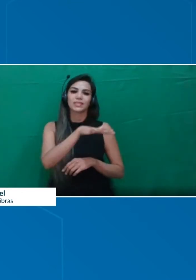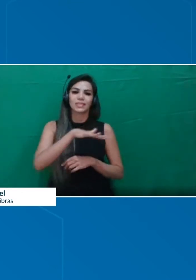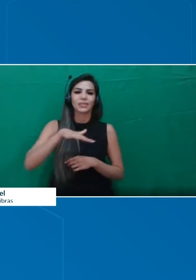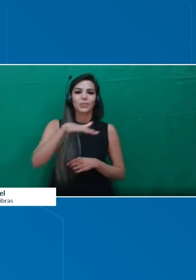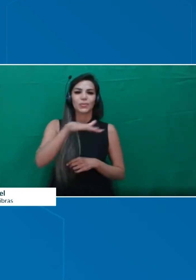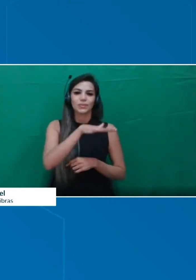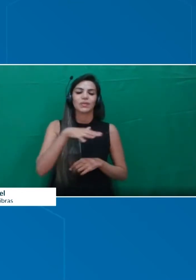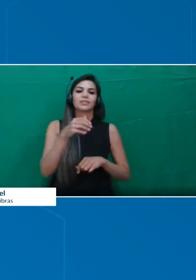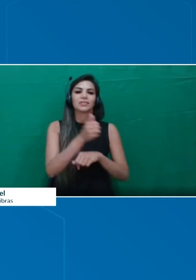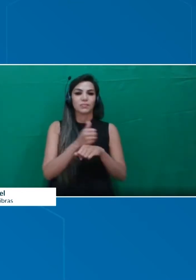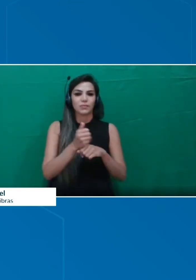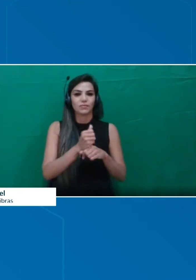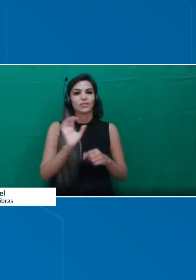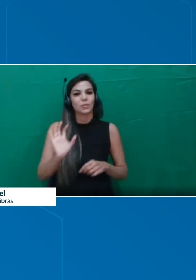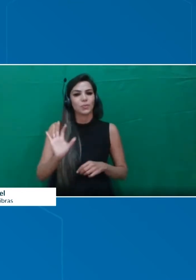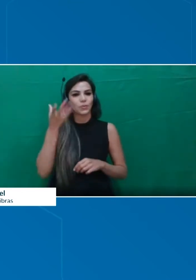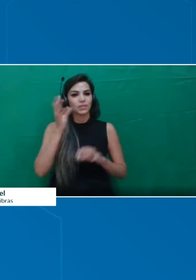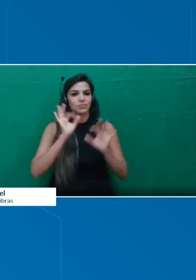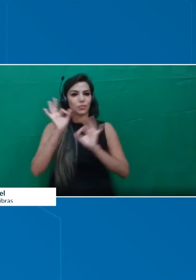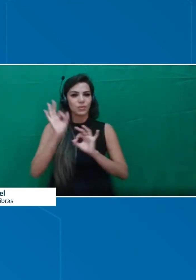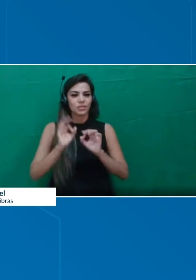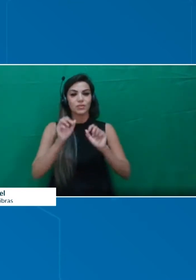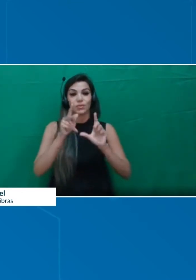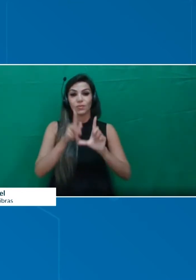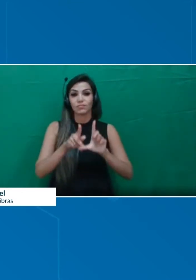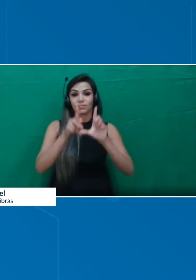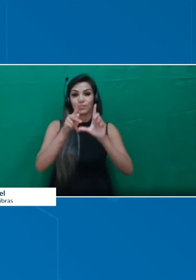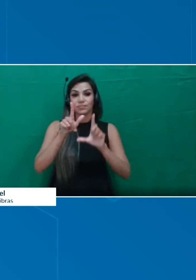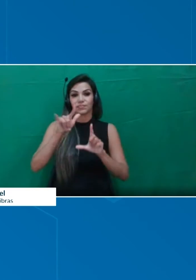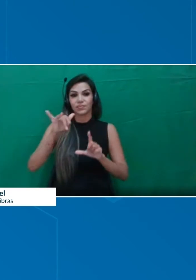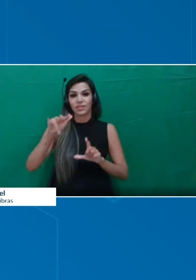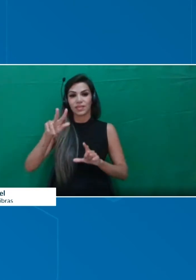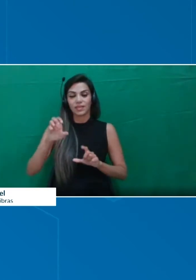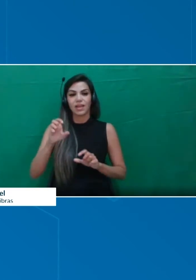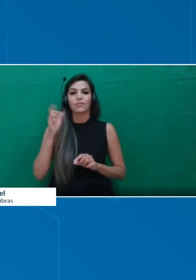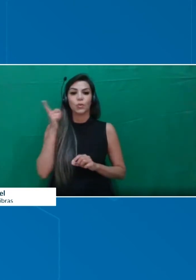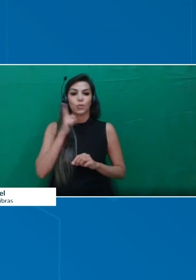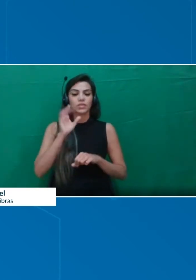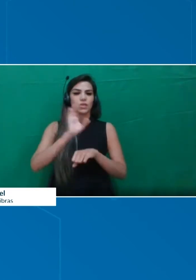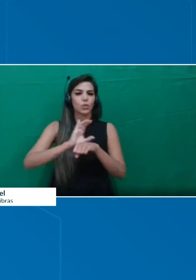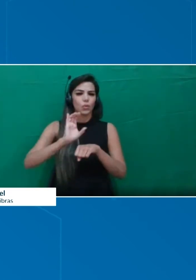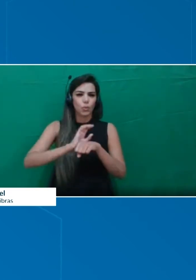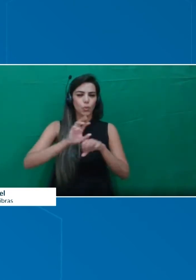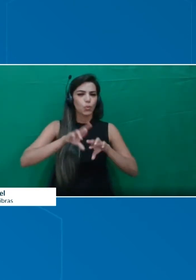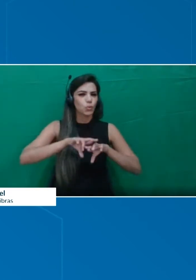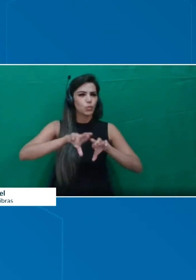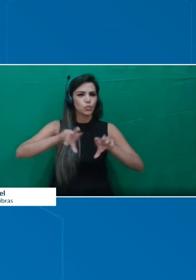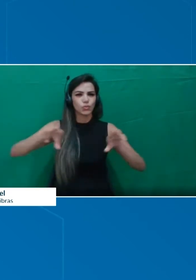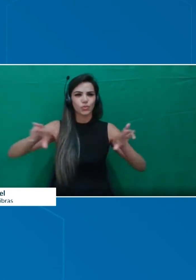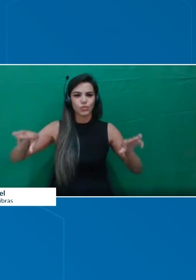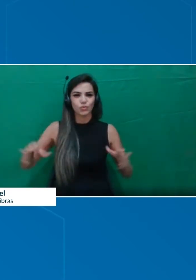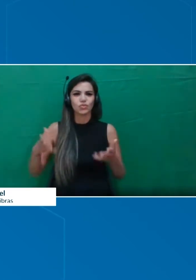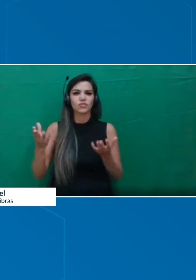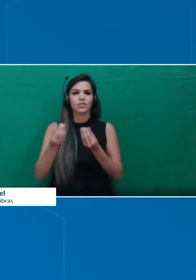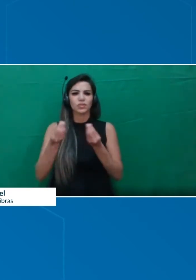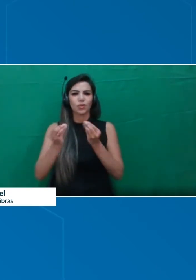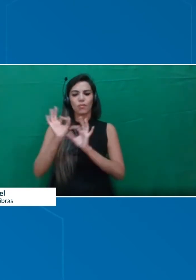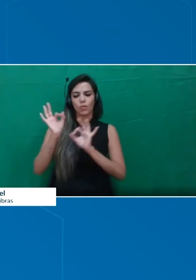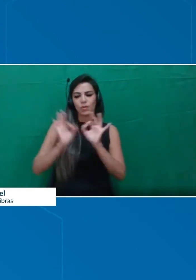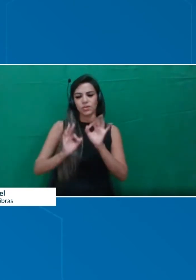Live. Conseguimos reunir todos os cursos, né, em participações a partir das lives